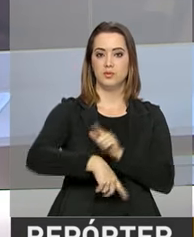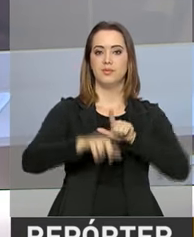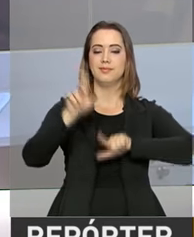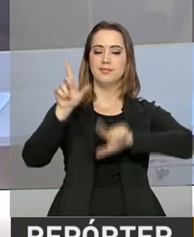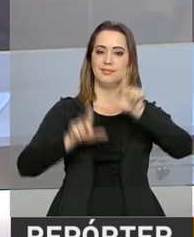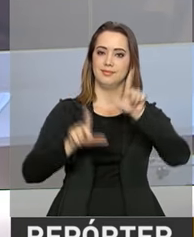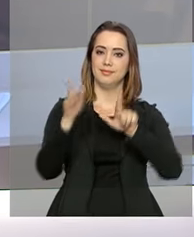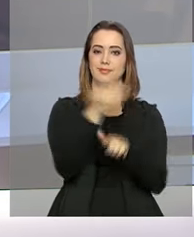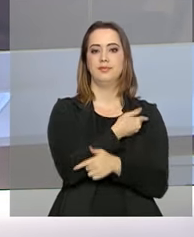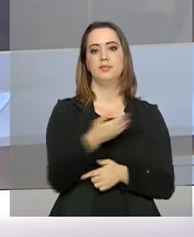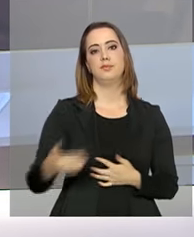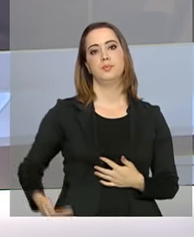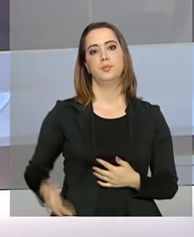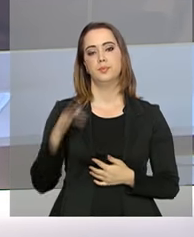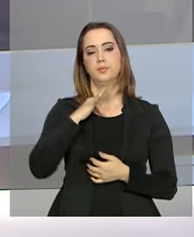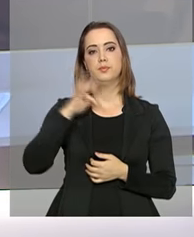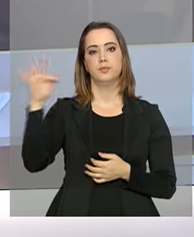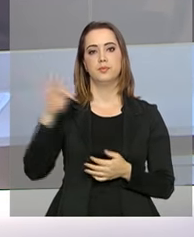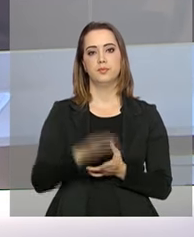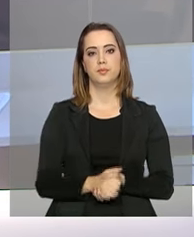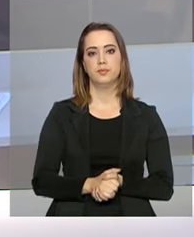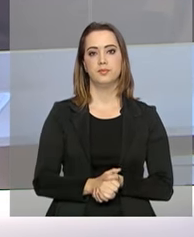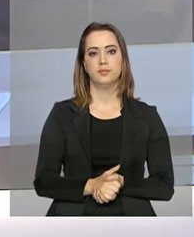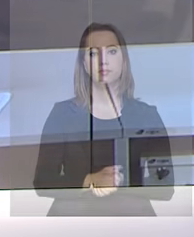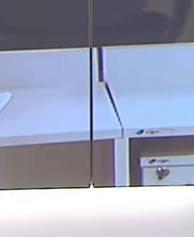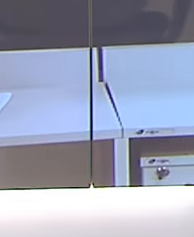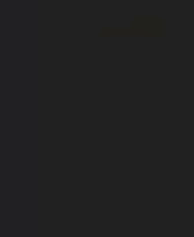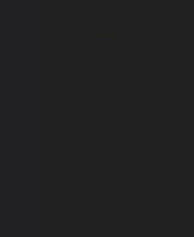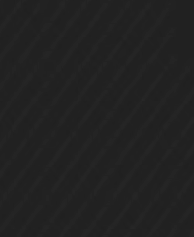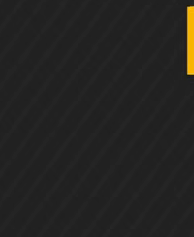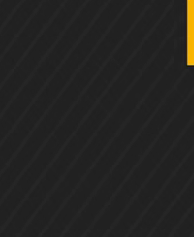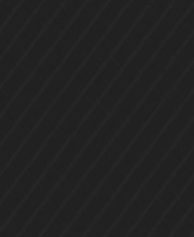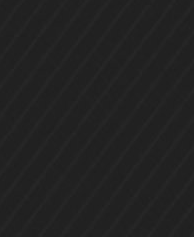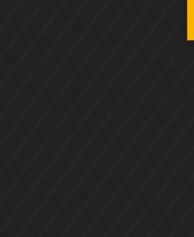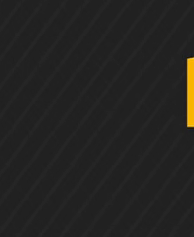Continue com a gente aqui na NBR e a TV do governo federal.